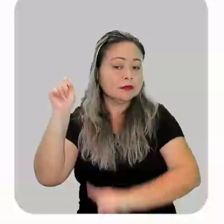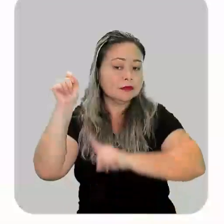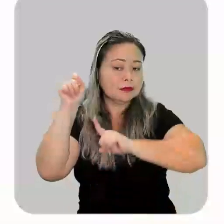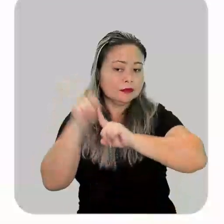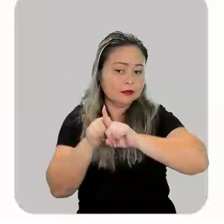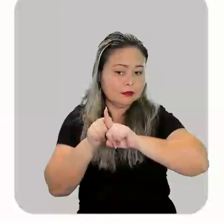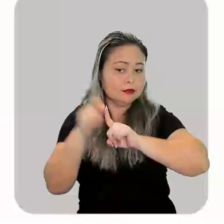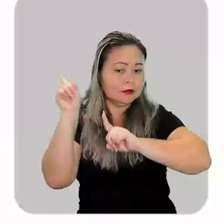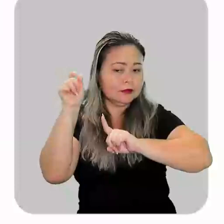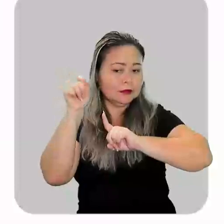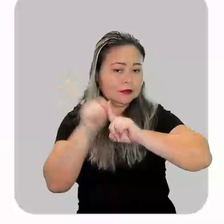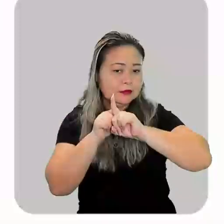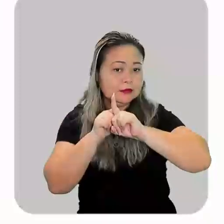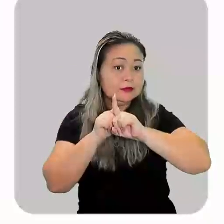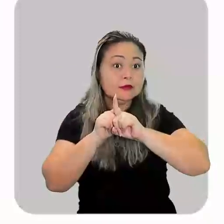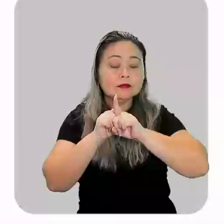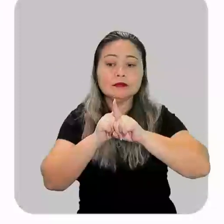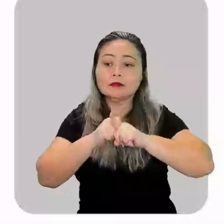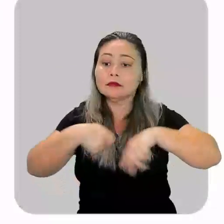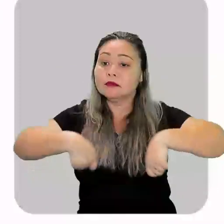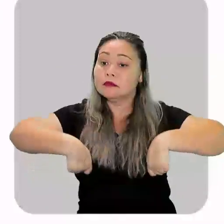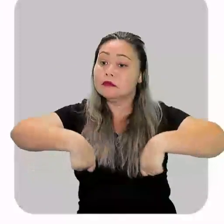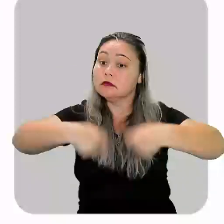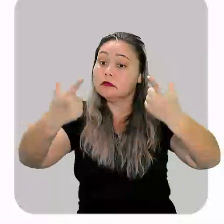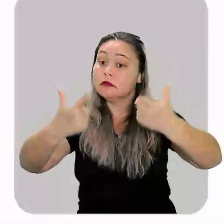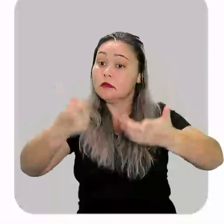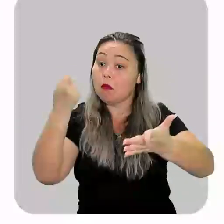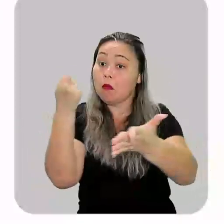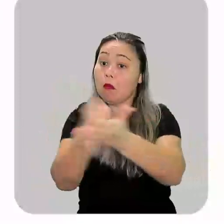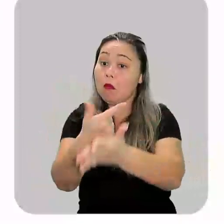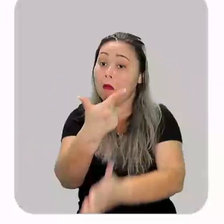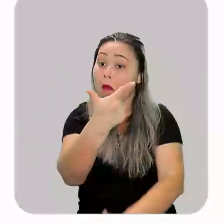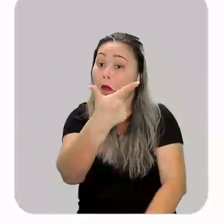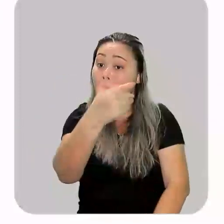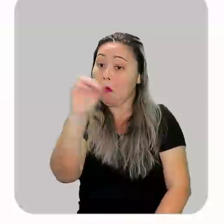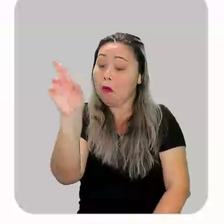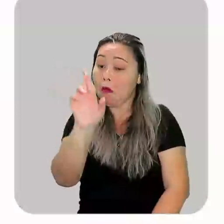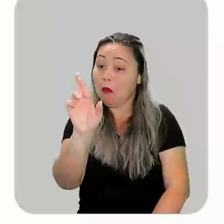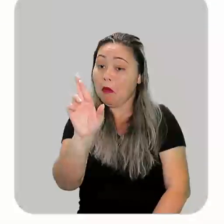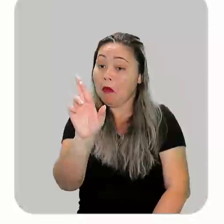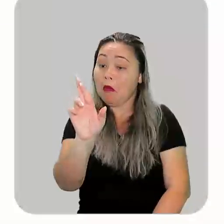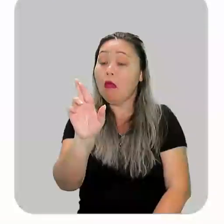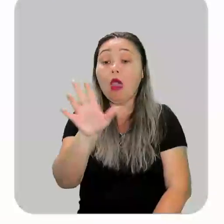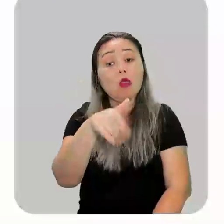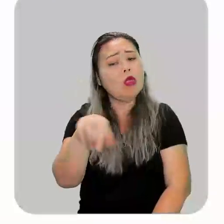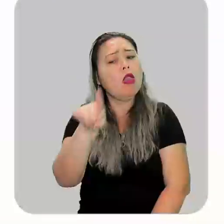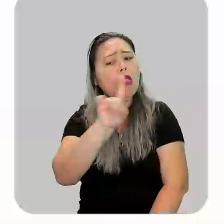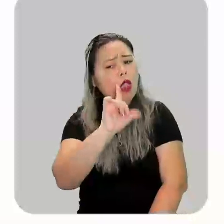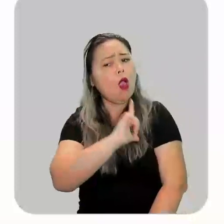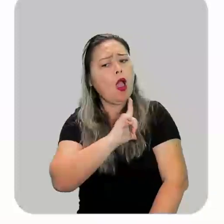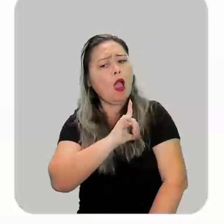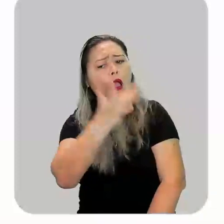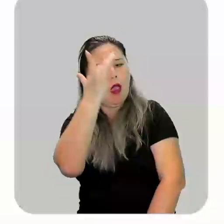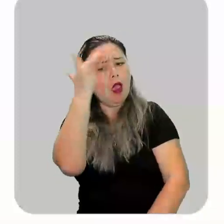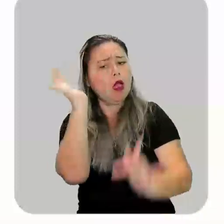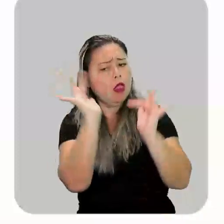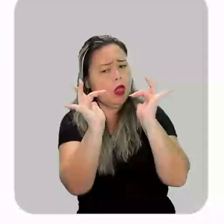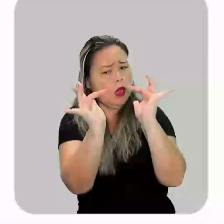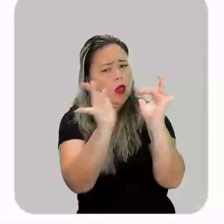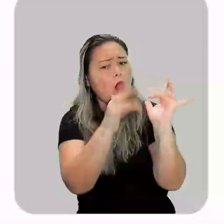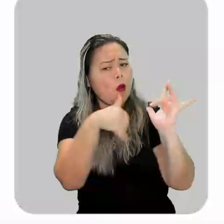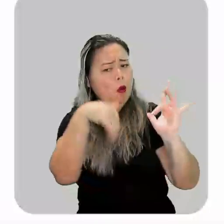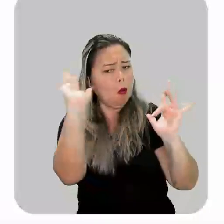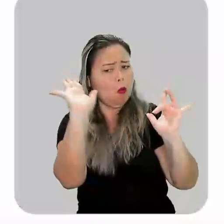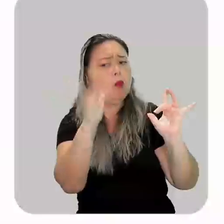mês, exatamente nesse mês, foi gasto 200. Meu Deus, né? excederam aí, né? Teve alguém namorando no telefone. Porque